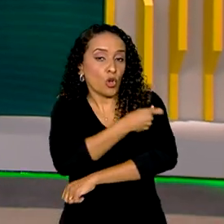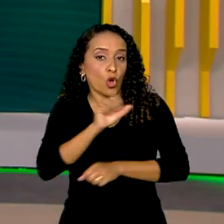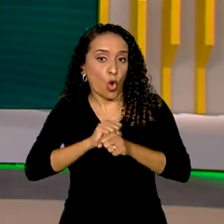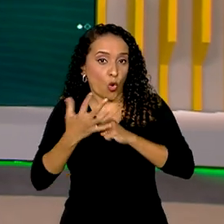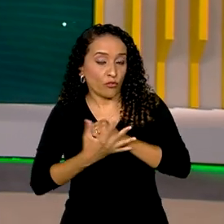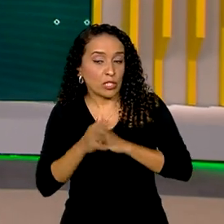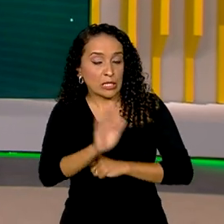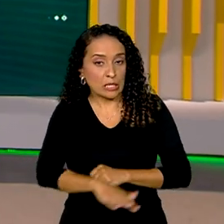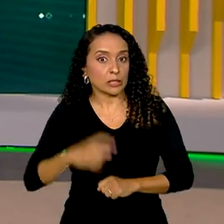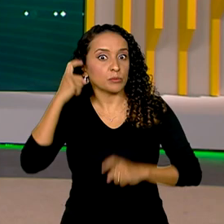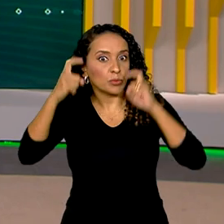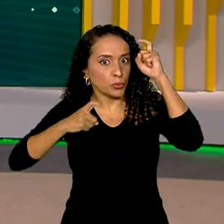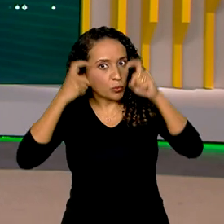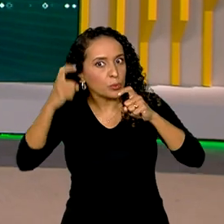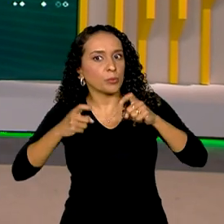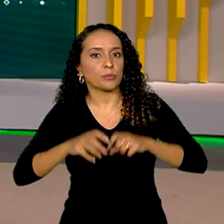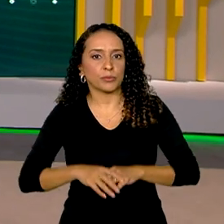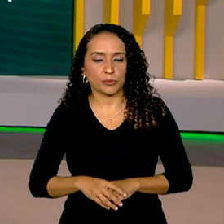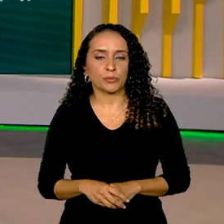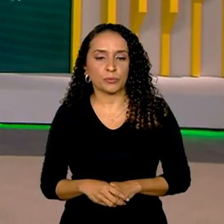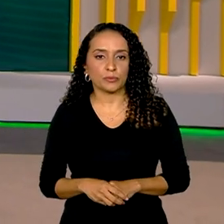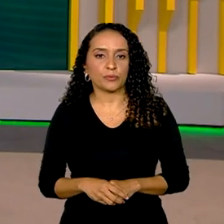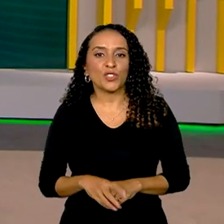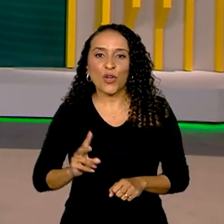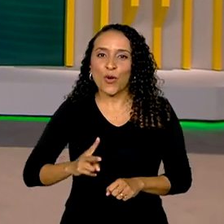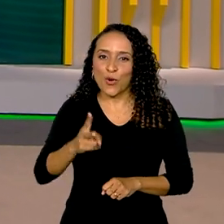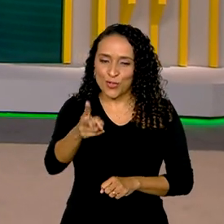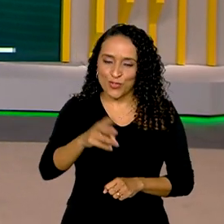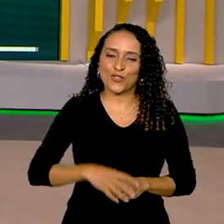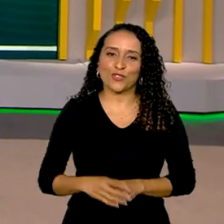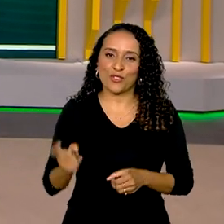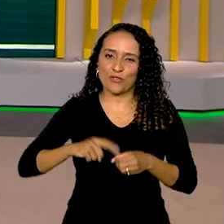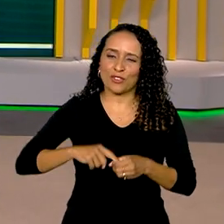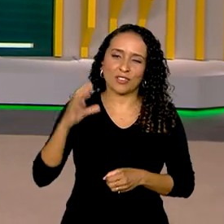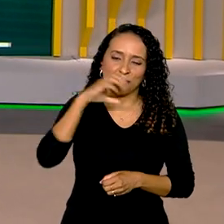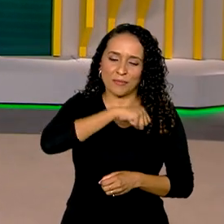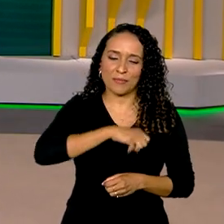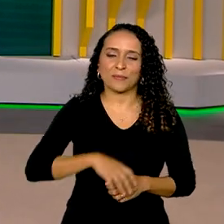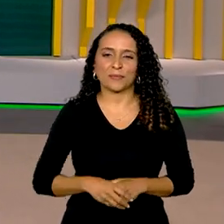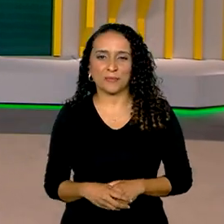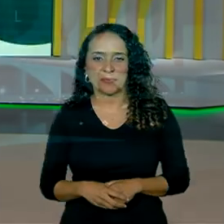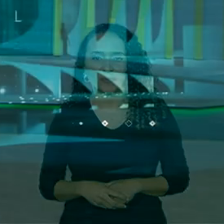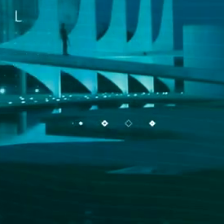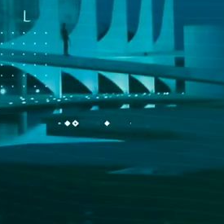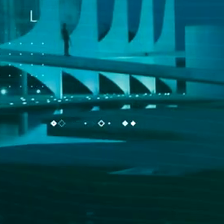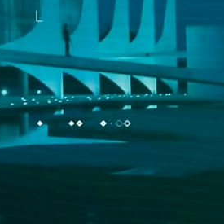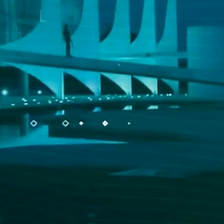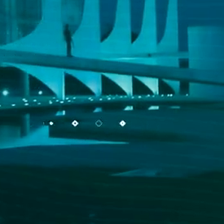crianças preocupa as autoridades. Continue com a gente, voltamos em instantes.